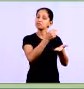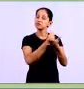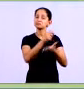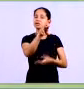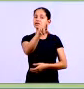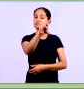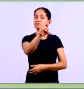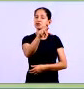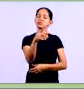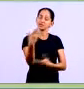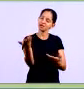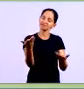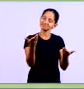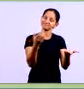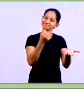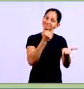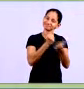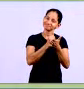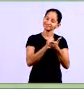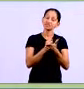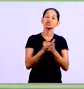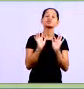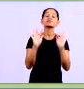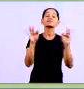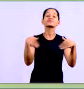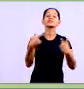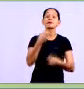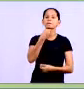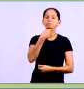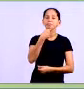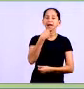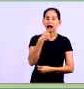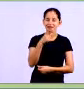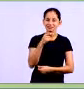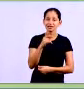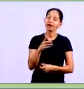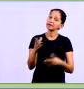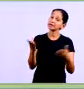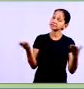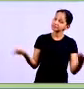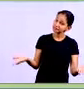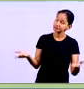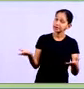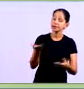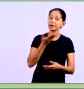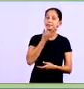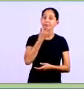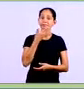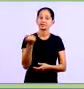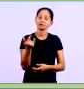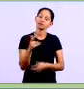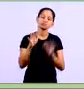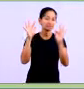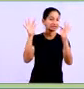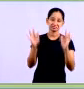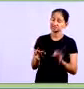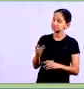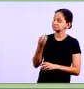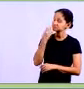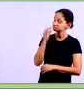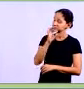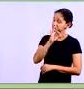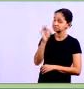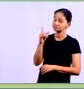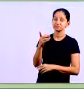irmão. E aí a piadinha do final, Lourenço, acho que você não vai ficar tão feliz assim quando